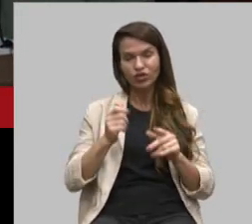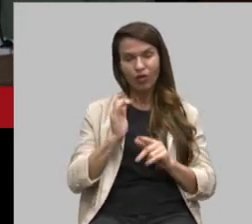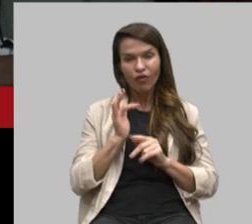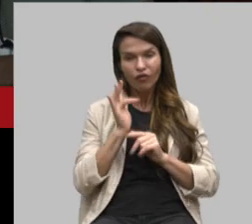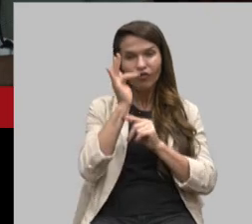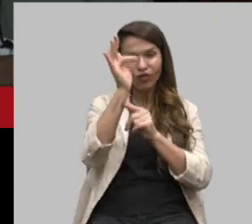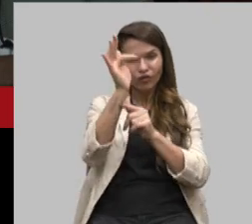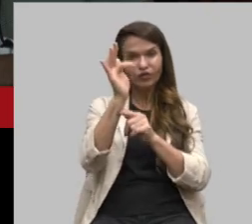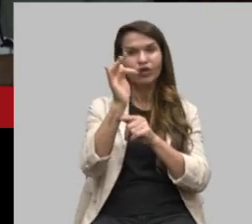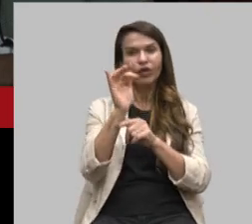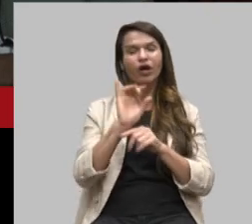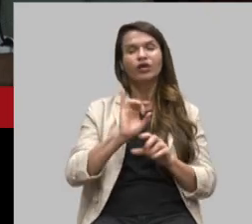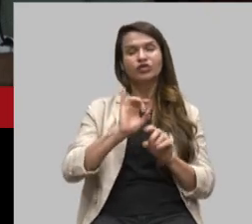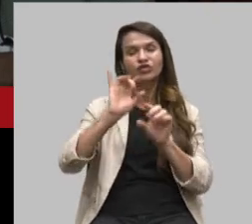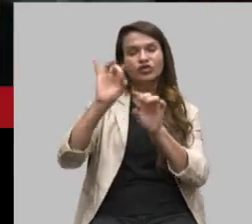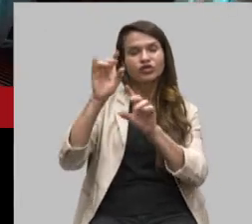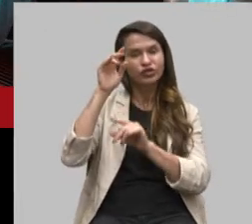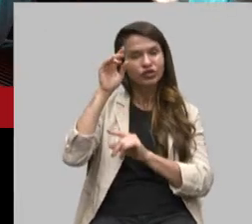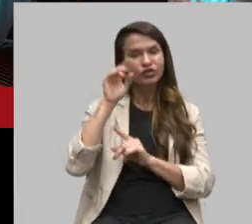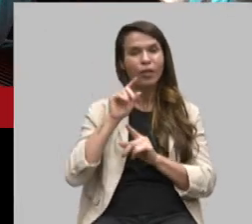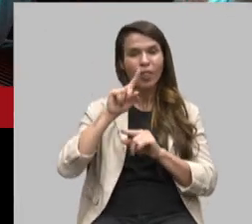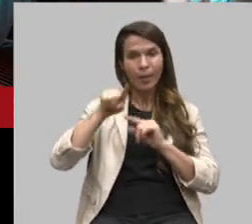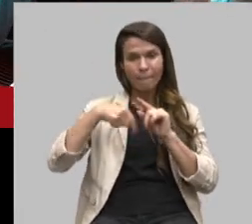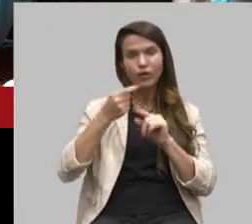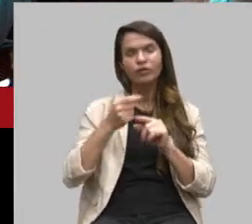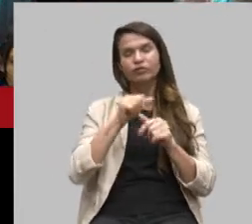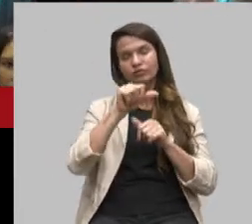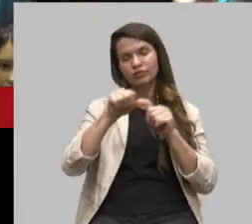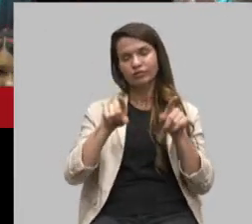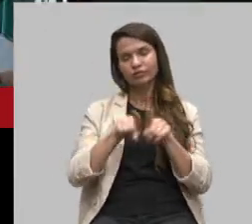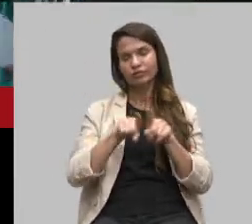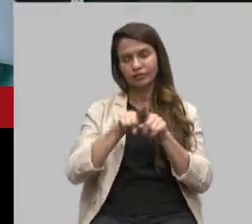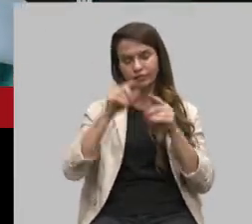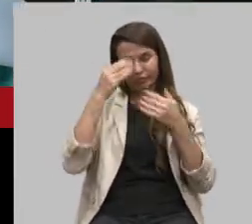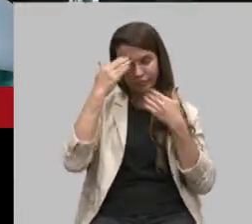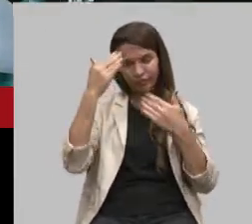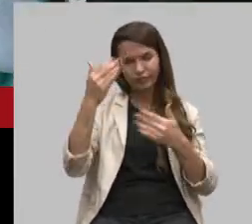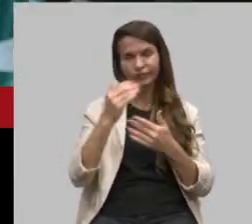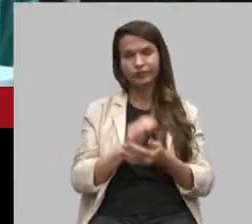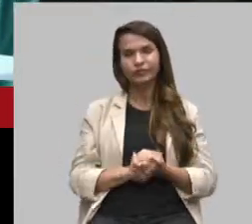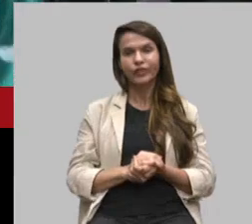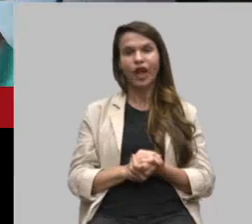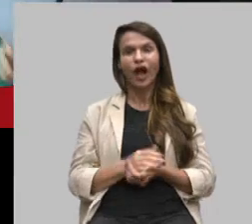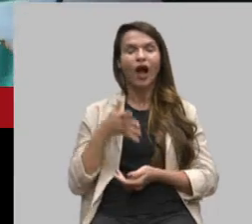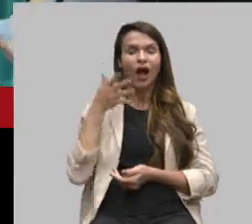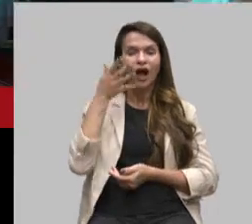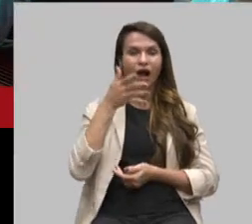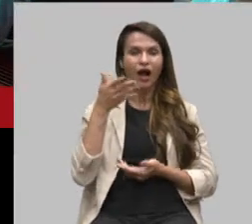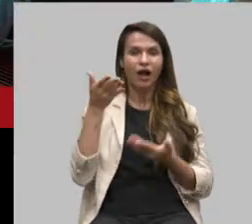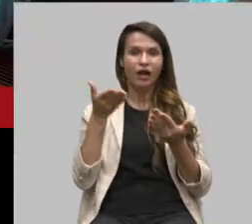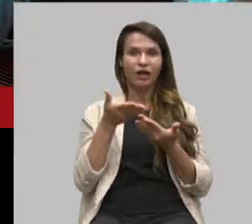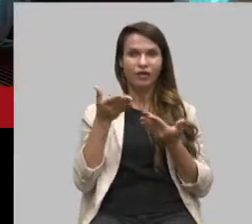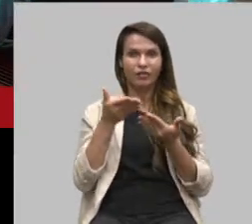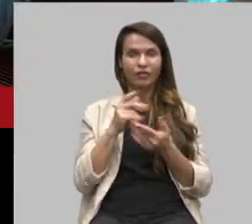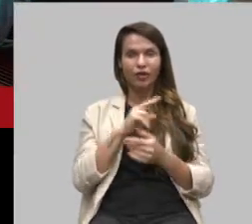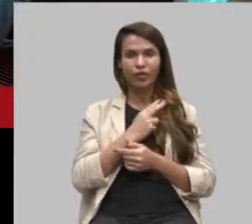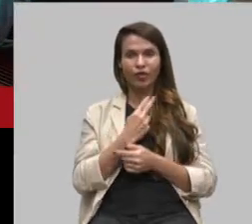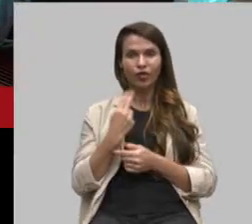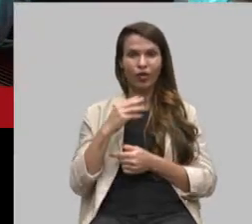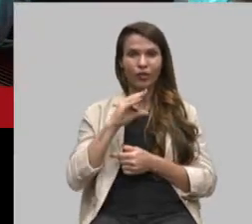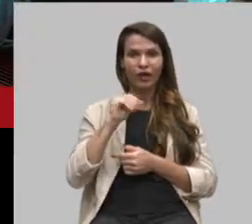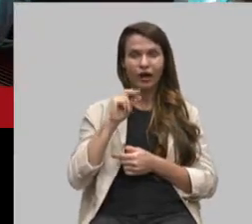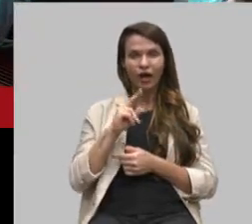dia dia seguinte Muito obrigado obrigada passo a palavra Olá meu nome é Cauan Boa tarde